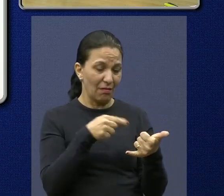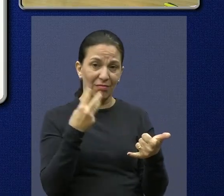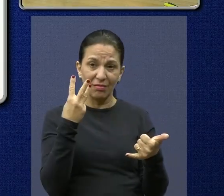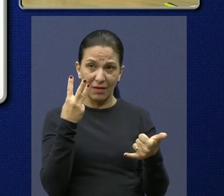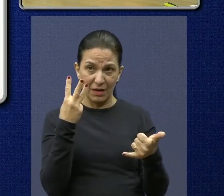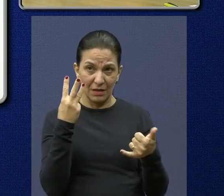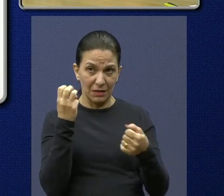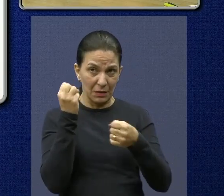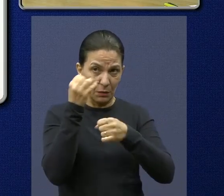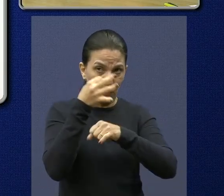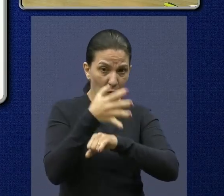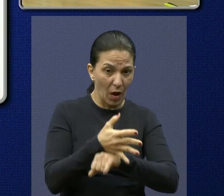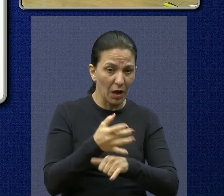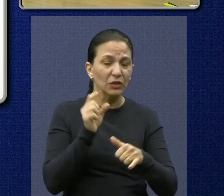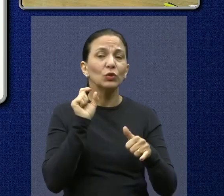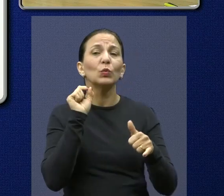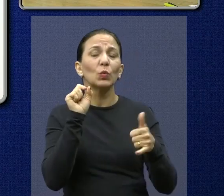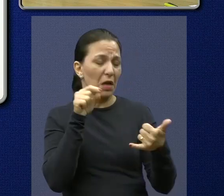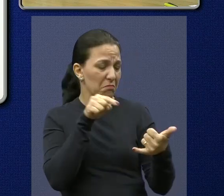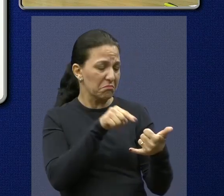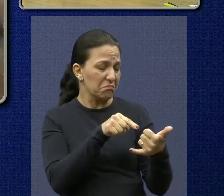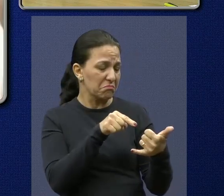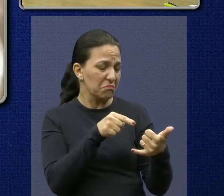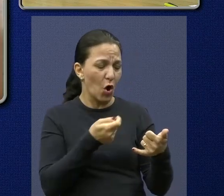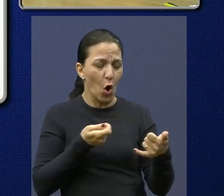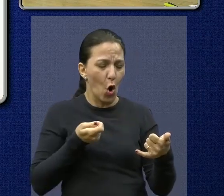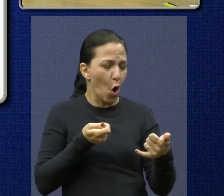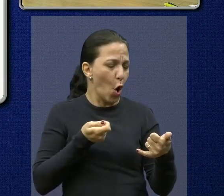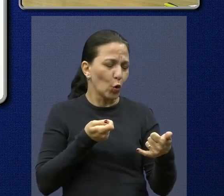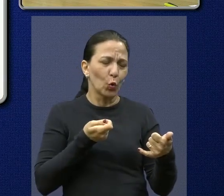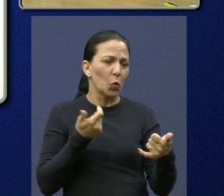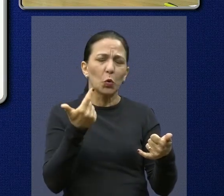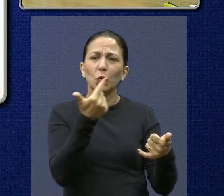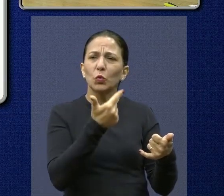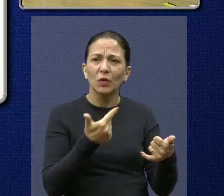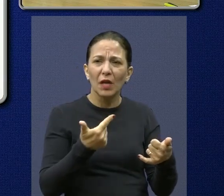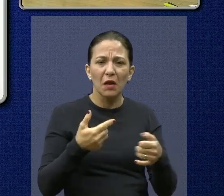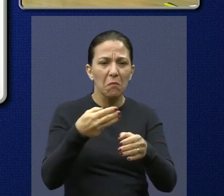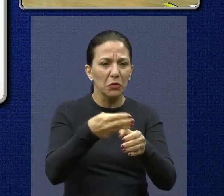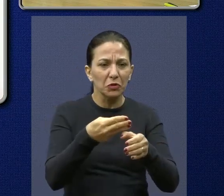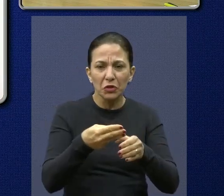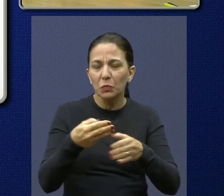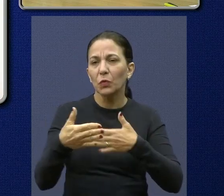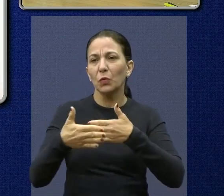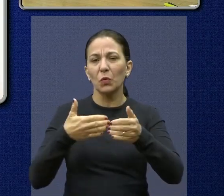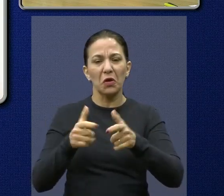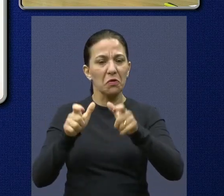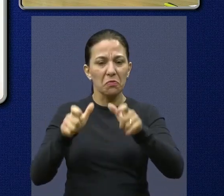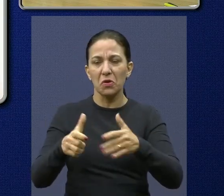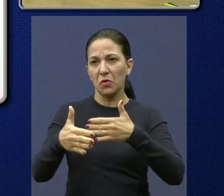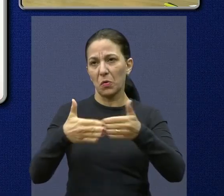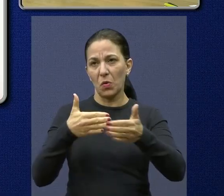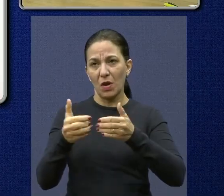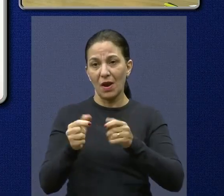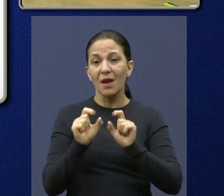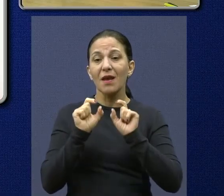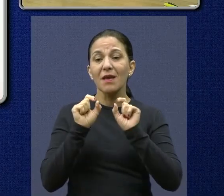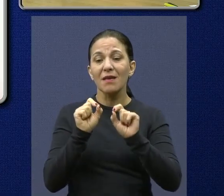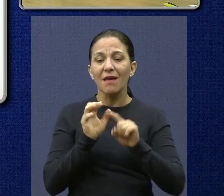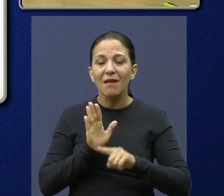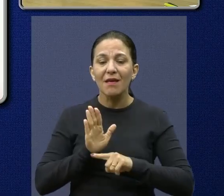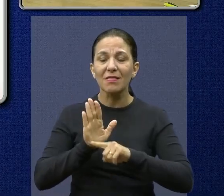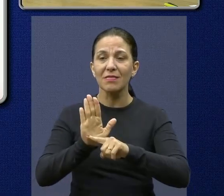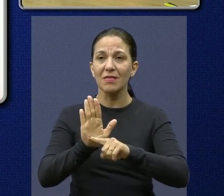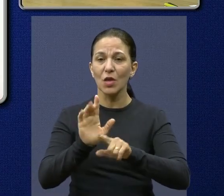ping-pong da Indonésia? É quem já perdeu o controle. E isso em qualquer cidade, em qualquer lugar. Quem vai receber essas pessoas? Quem vai